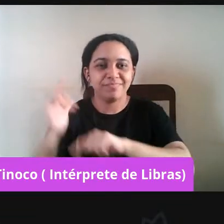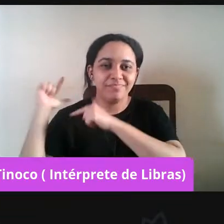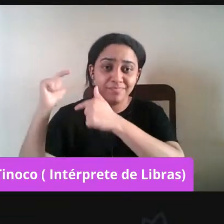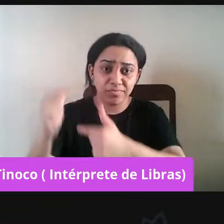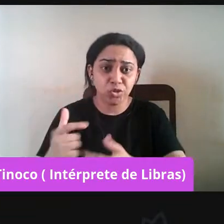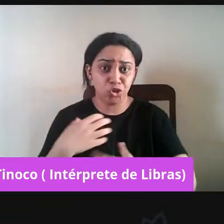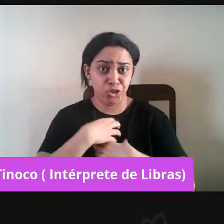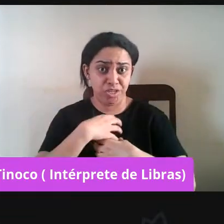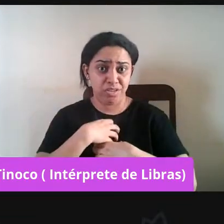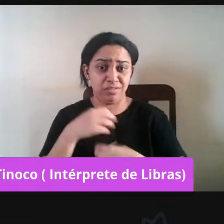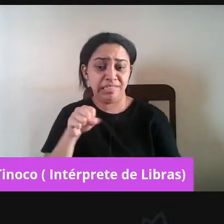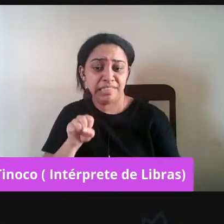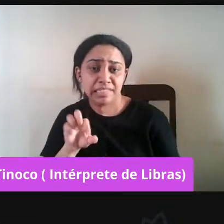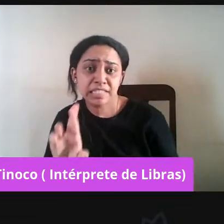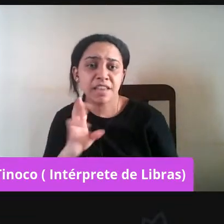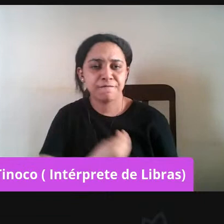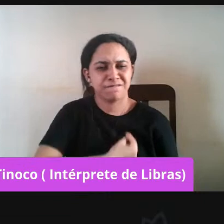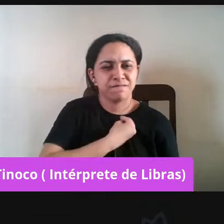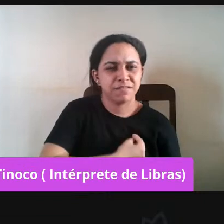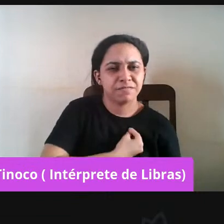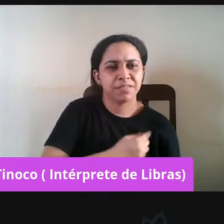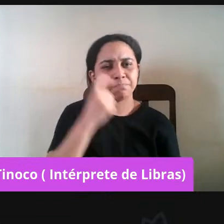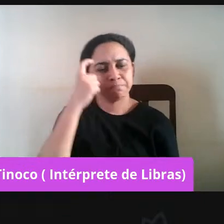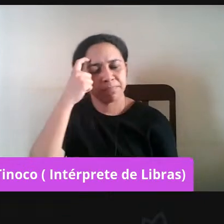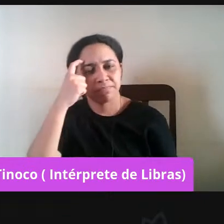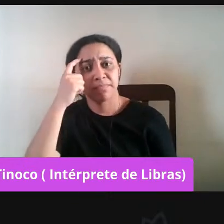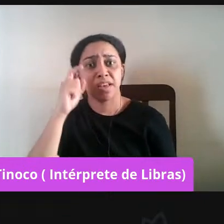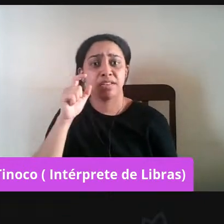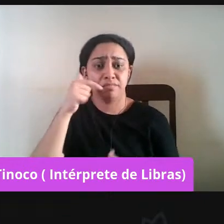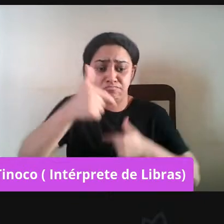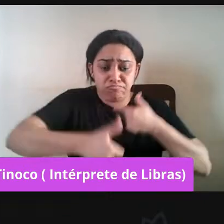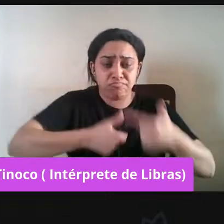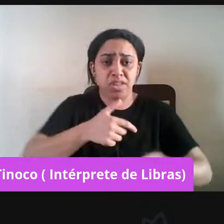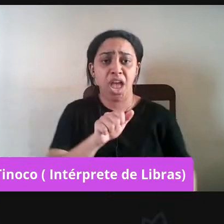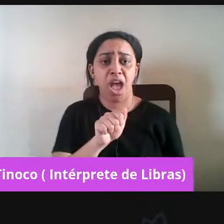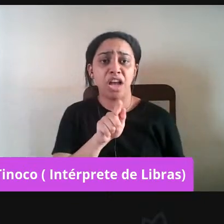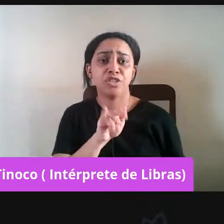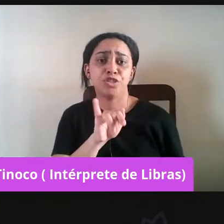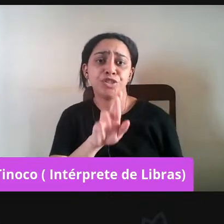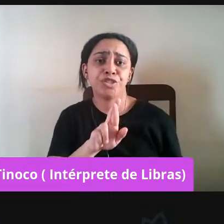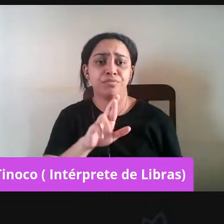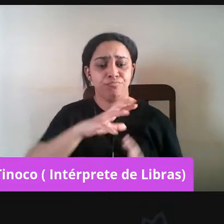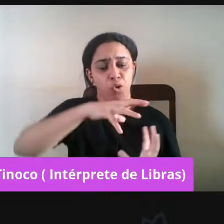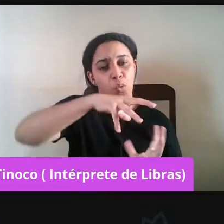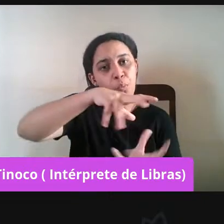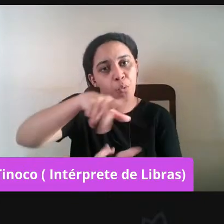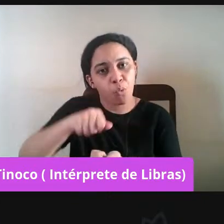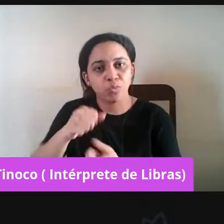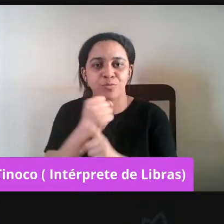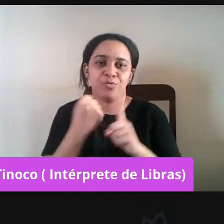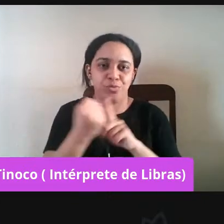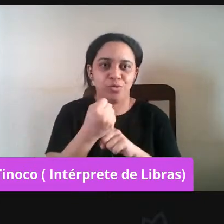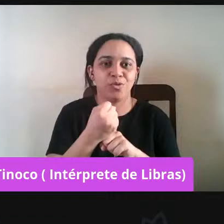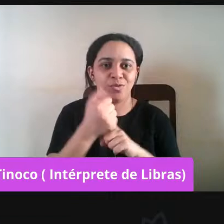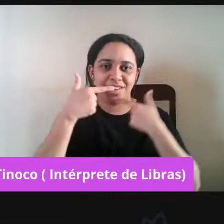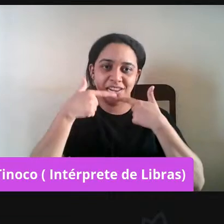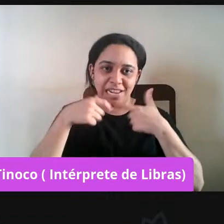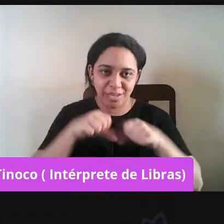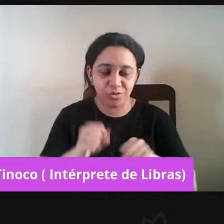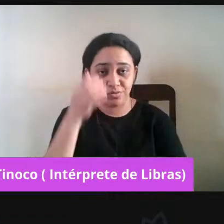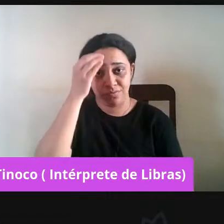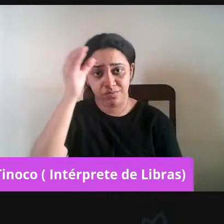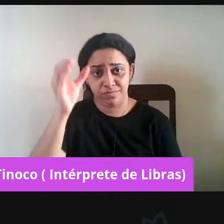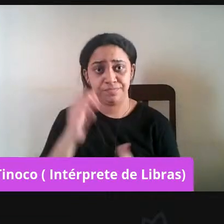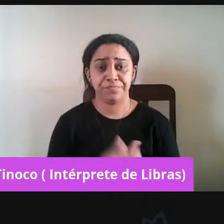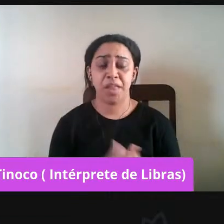ser, viver, pensar e agir dentro do seu universo sociolinguístico cultural. Então, agora vamos ver